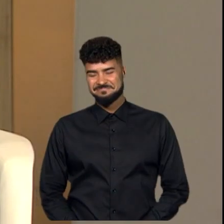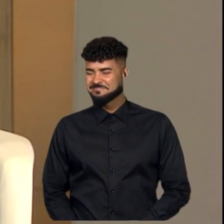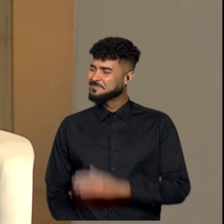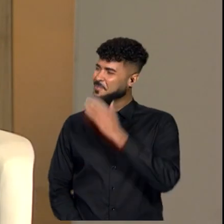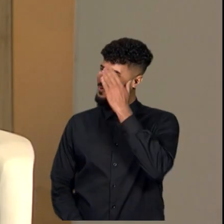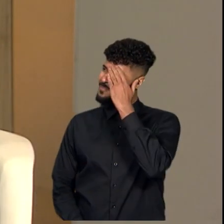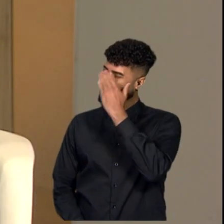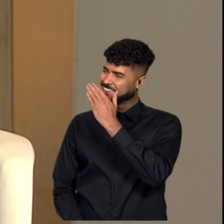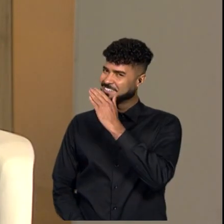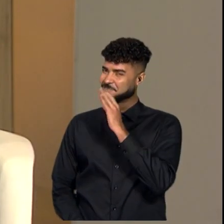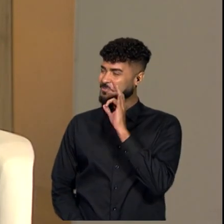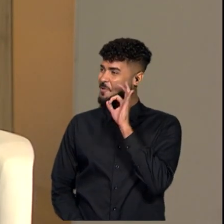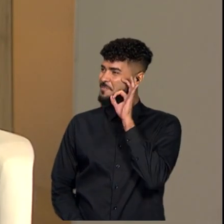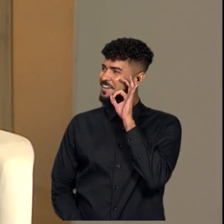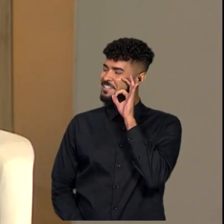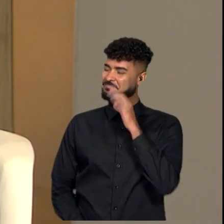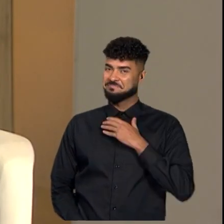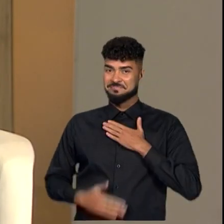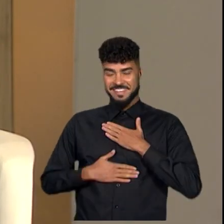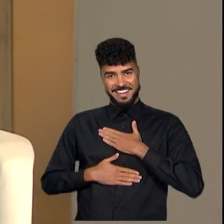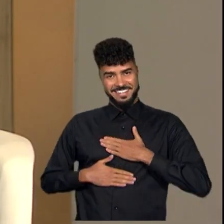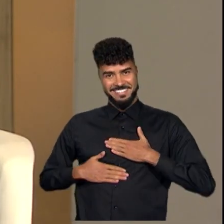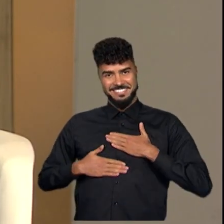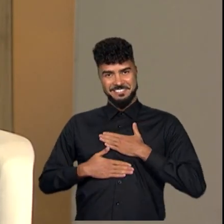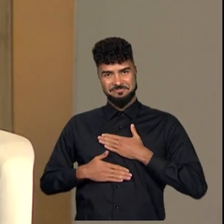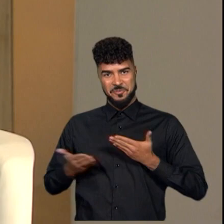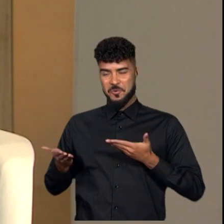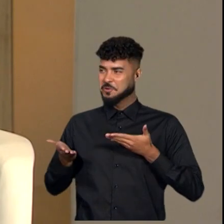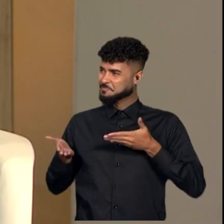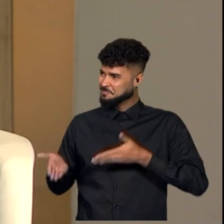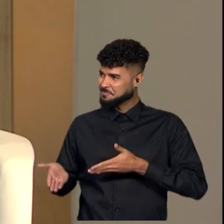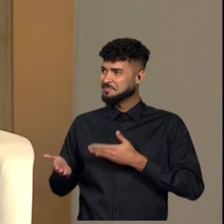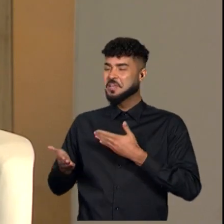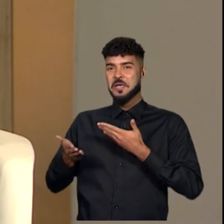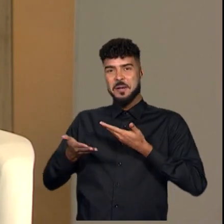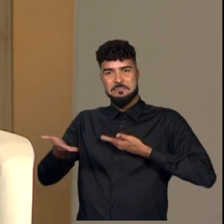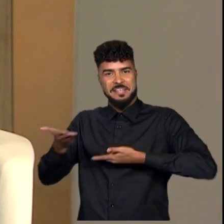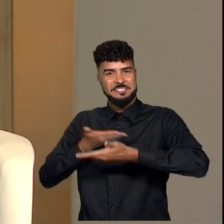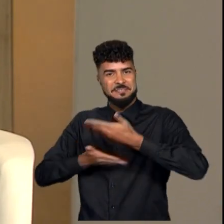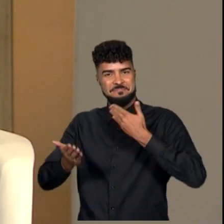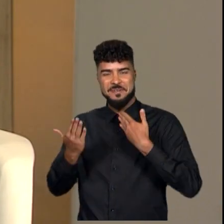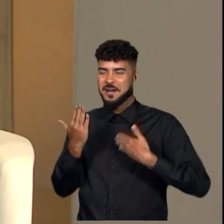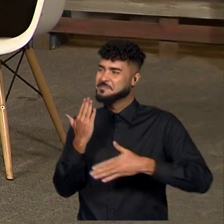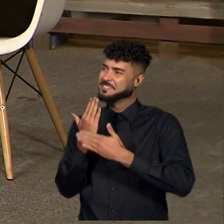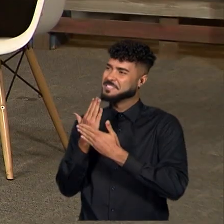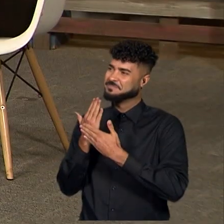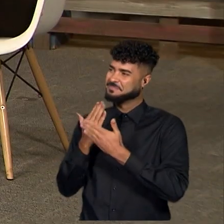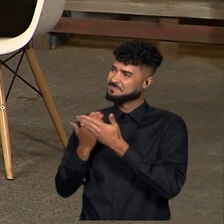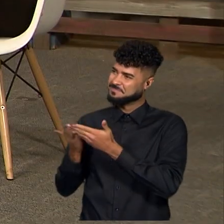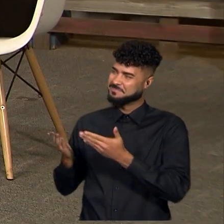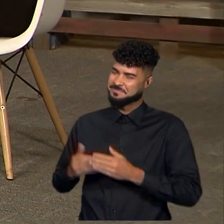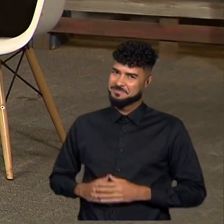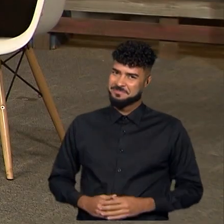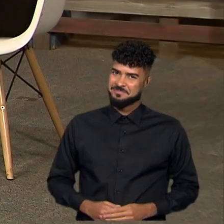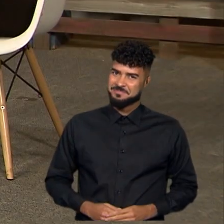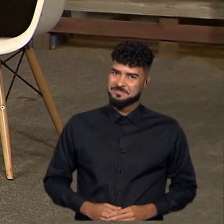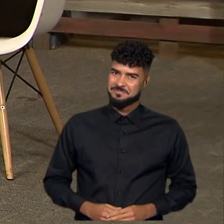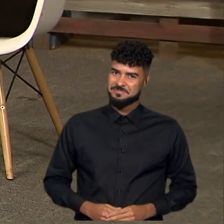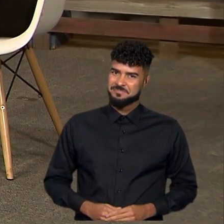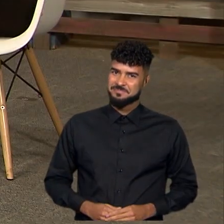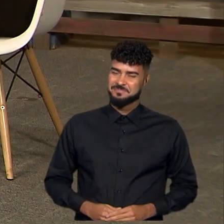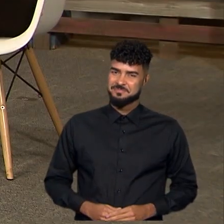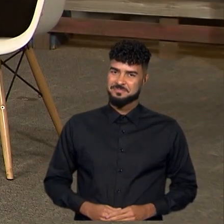Muitíssimo obrigada, Roberta. É uma alegria estar aqui hoje participando desse bate-papo em Libras com vocês.